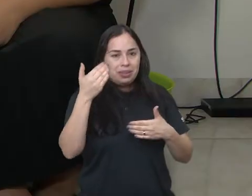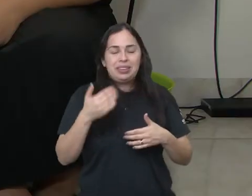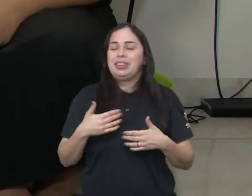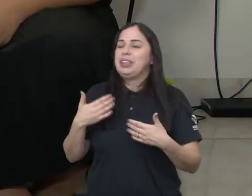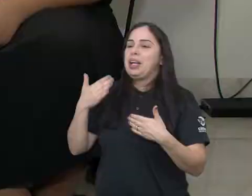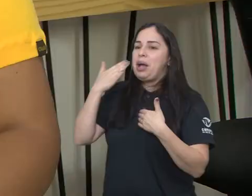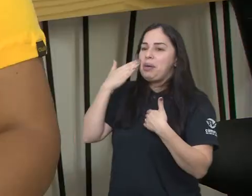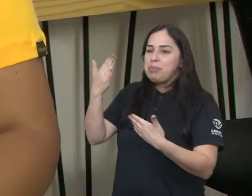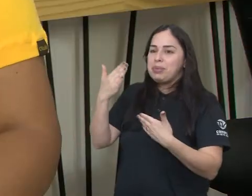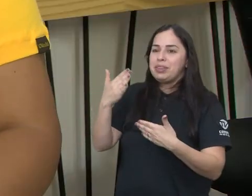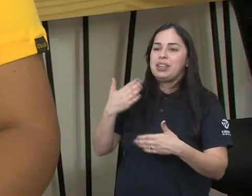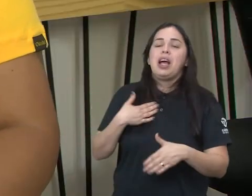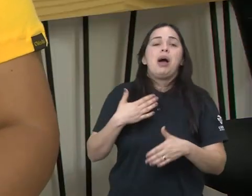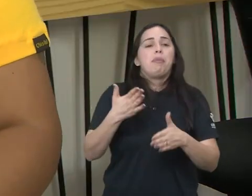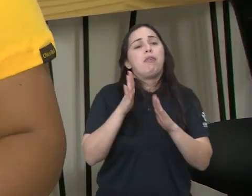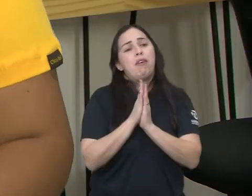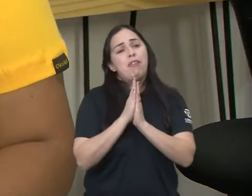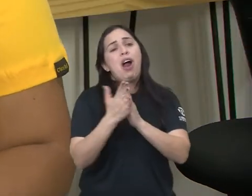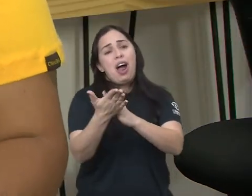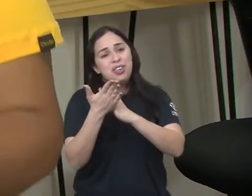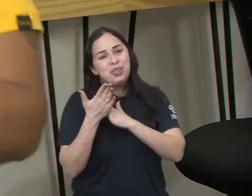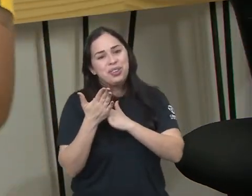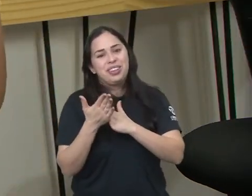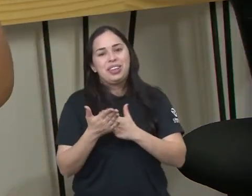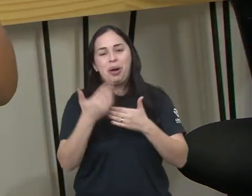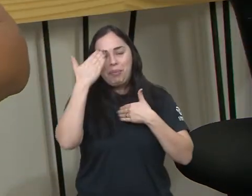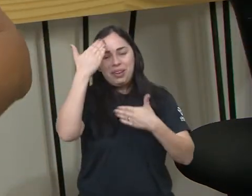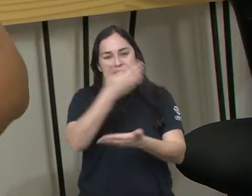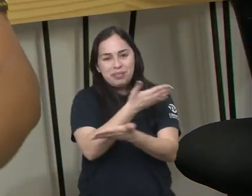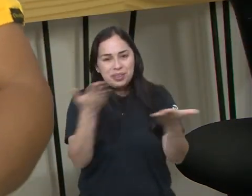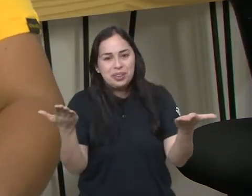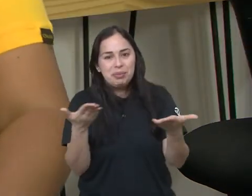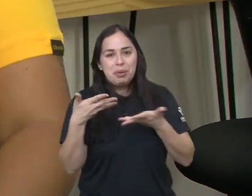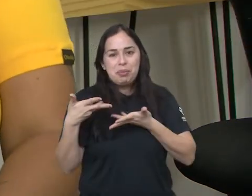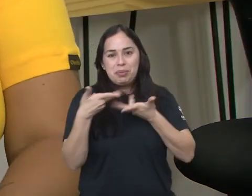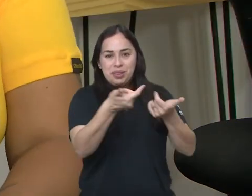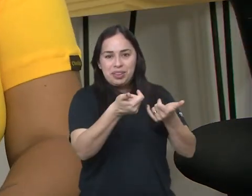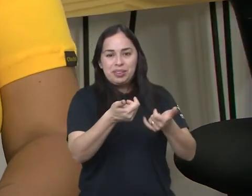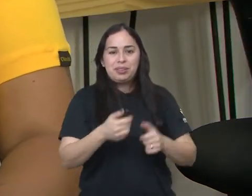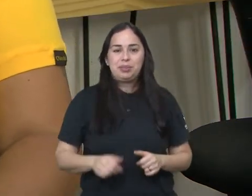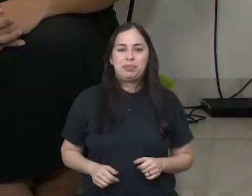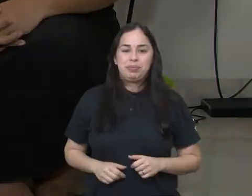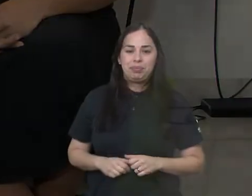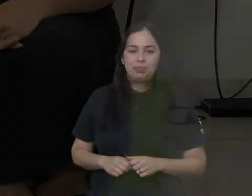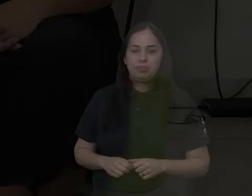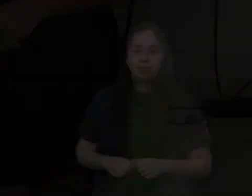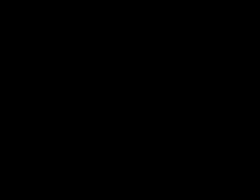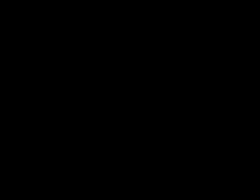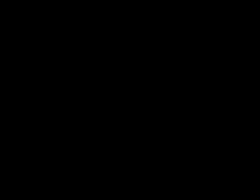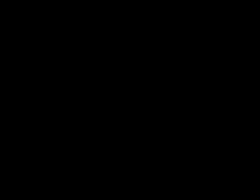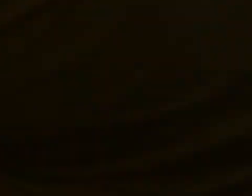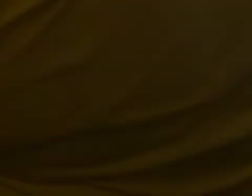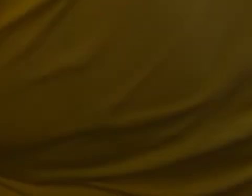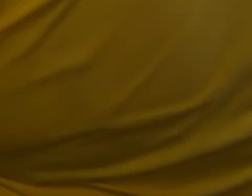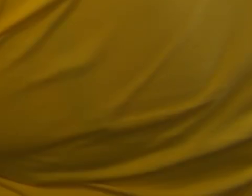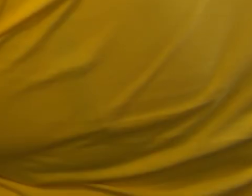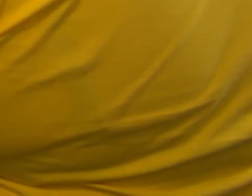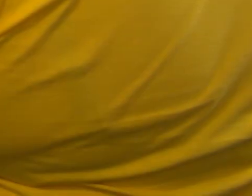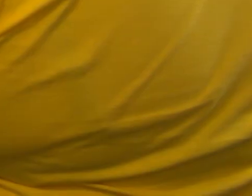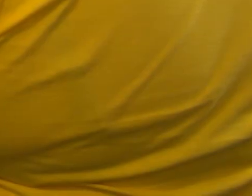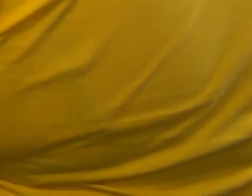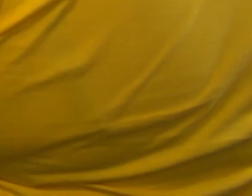meu Magô. Obrigada. Apenas ajudem. Obrigada a vocês pelo convite. Valeu mesmo.